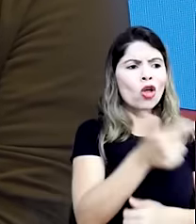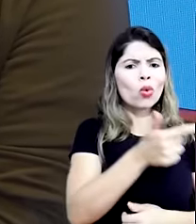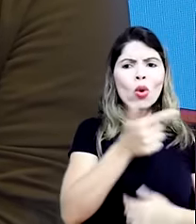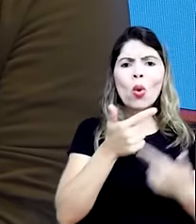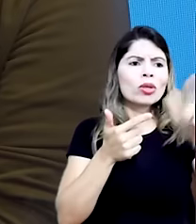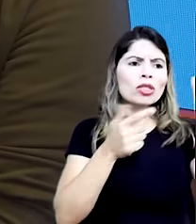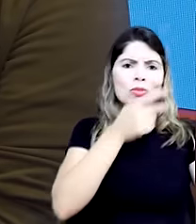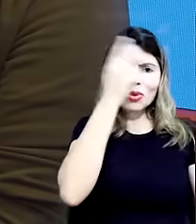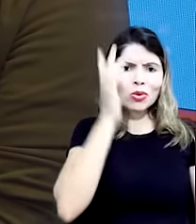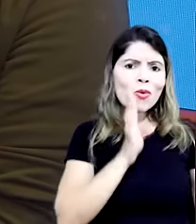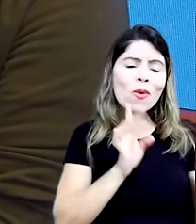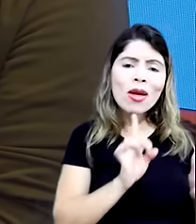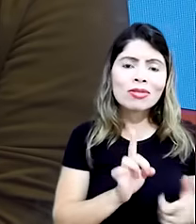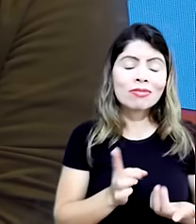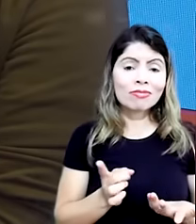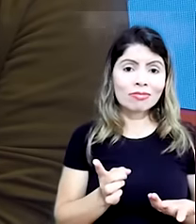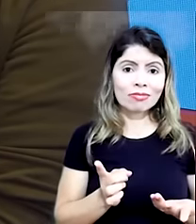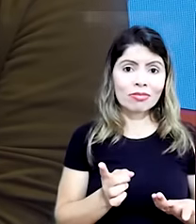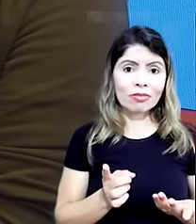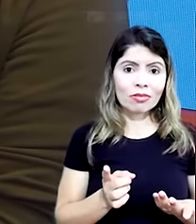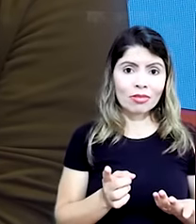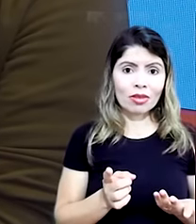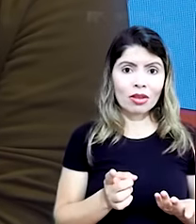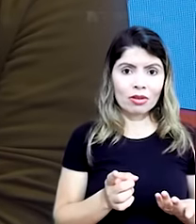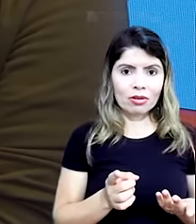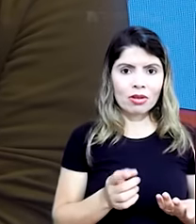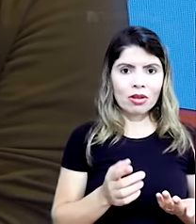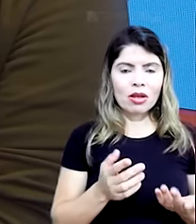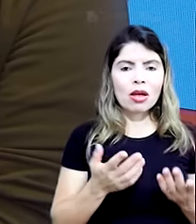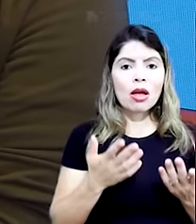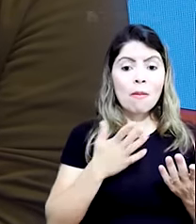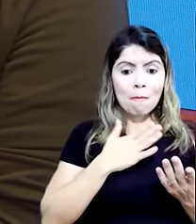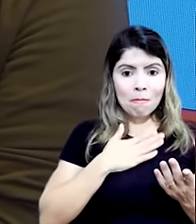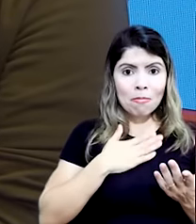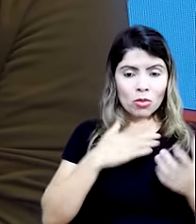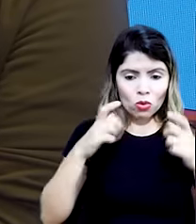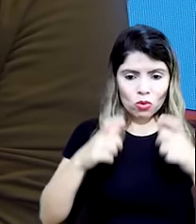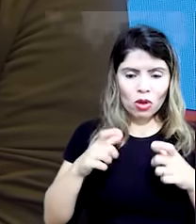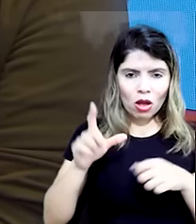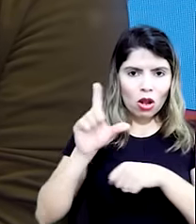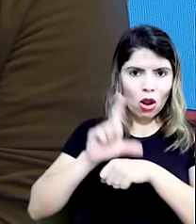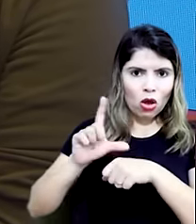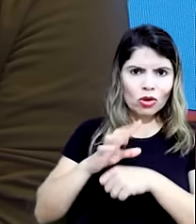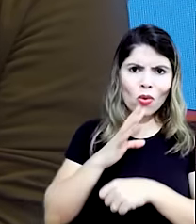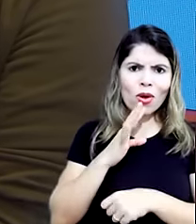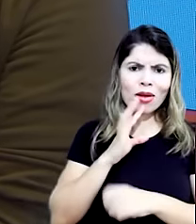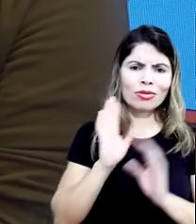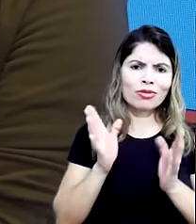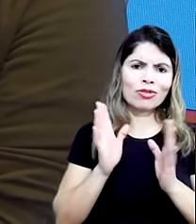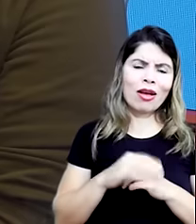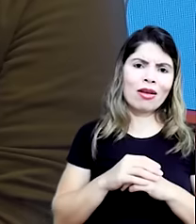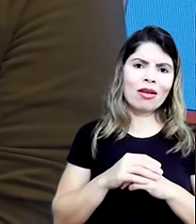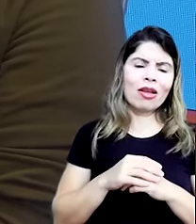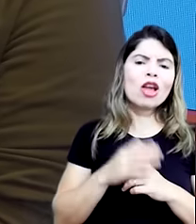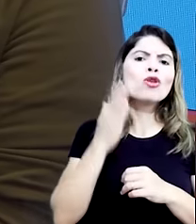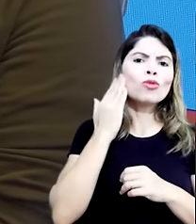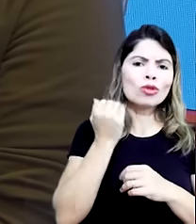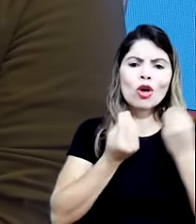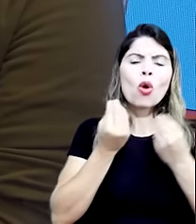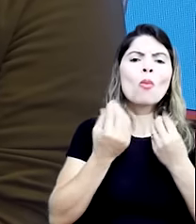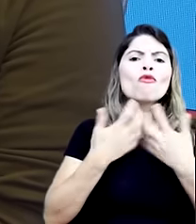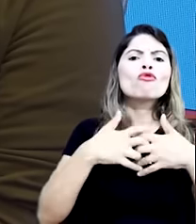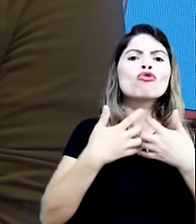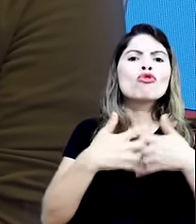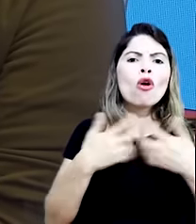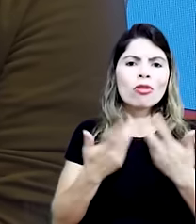que ele tem que ter quem mais que eu vai ser vai saber mais do que do que o meu estabelecimento quem mais do que eu vai saber sobre como funciona como